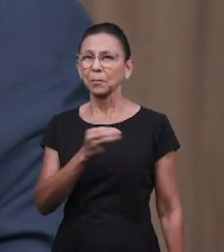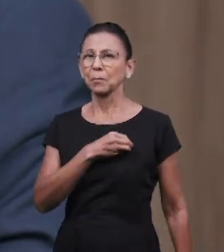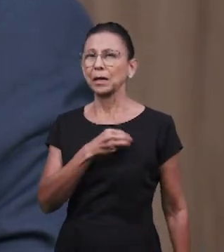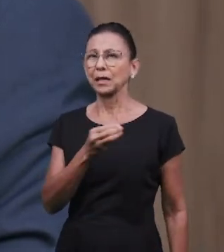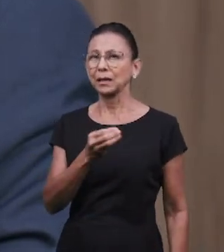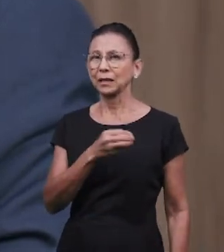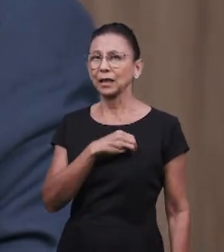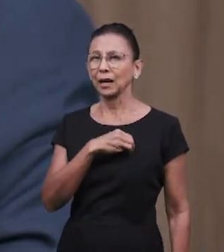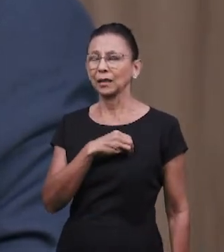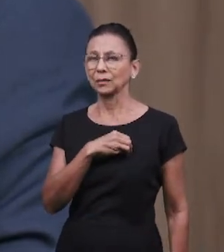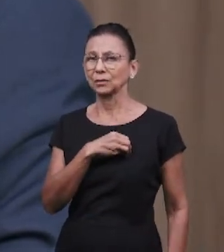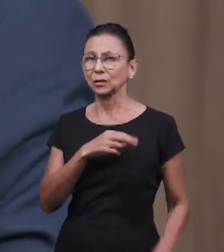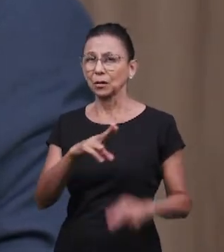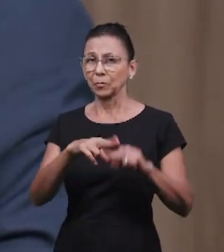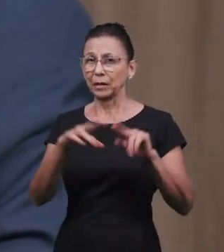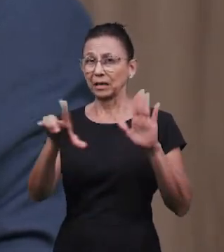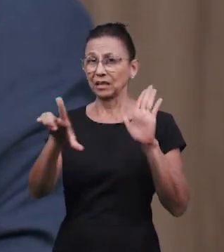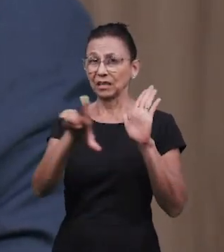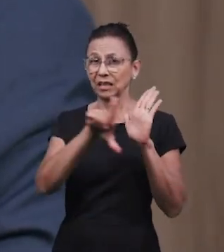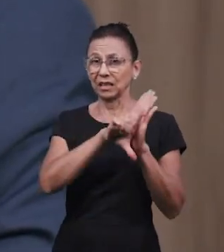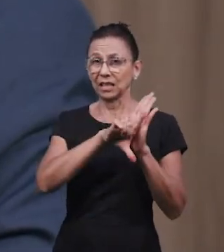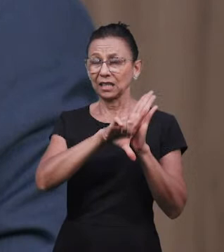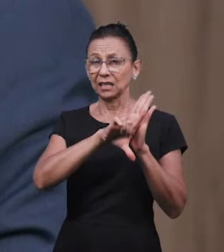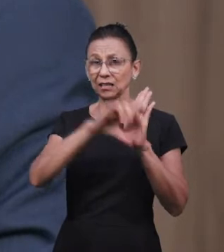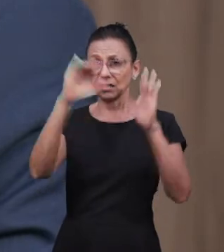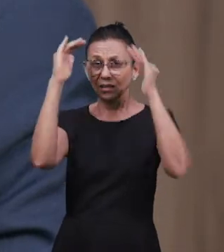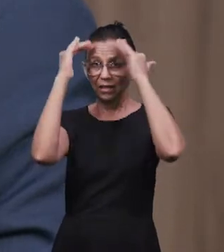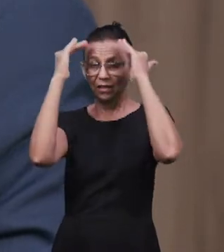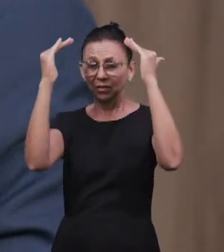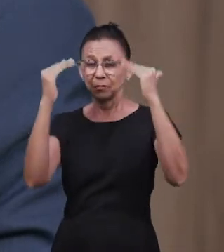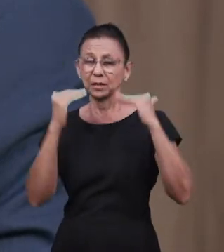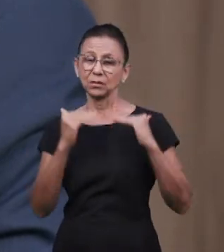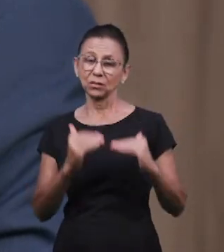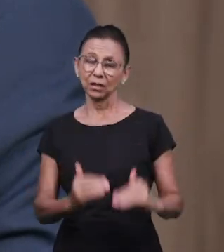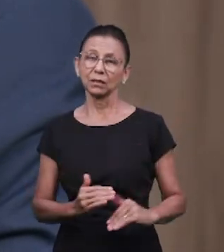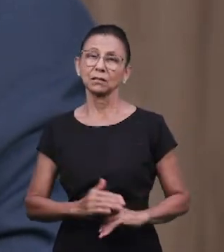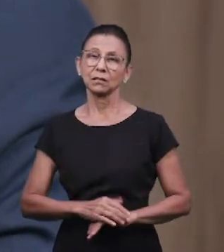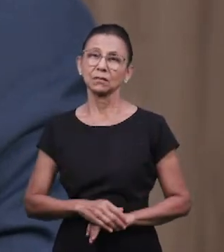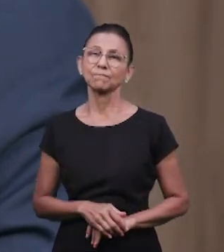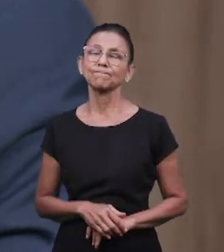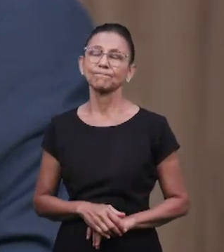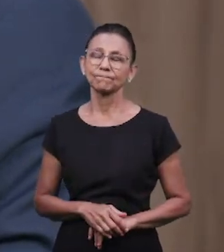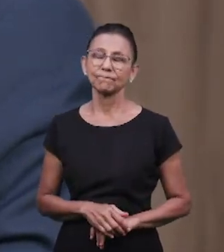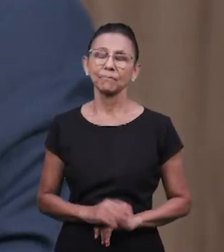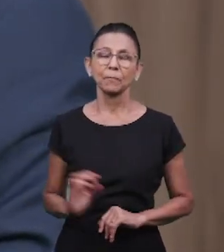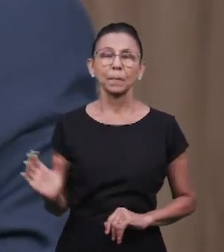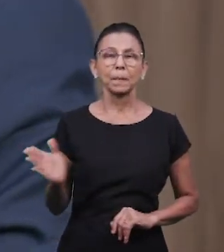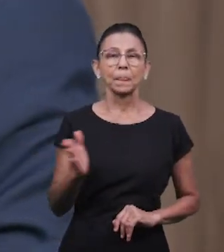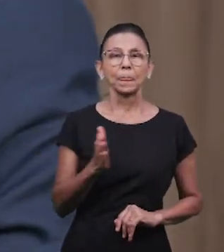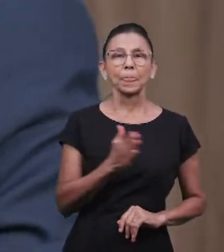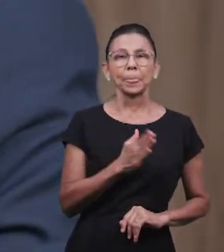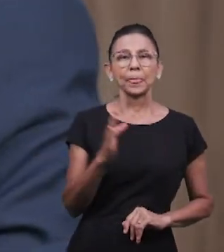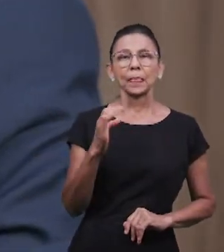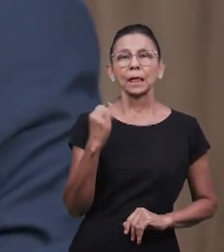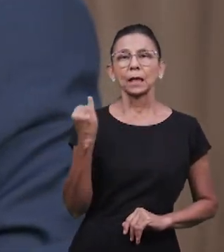lei como transgressores. Aqui o Tiago, ele coloca um aspecto importante, que na